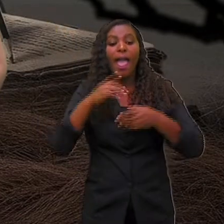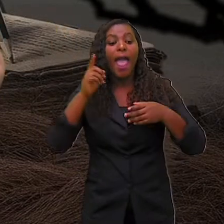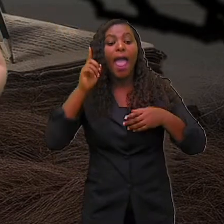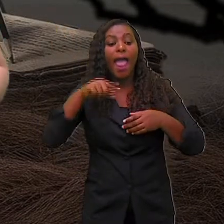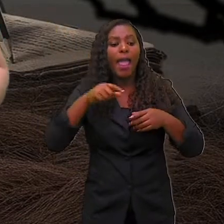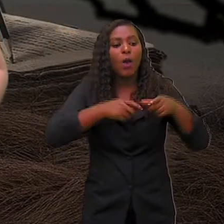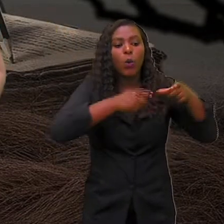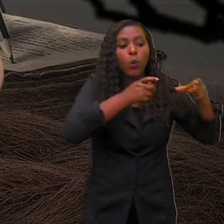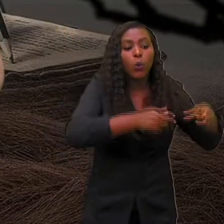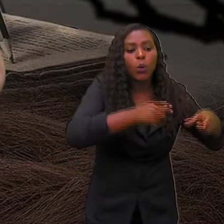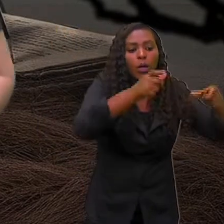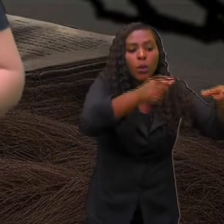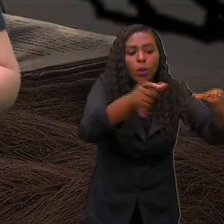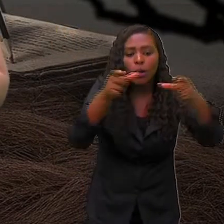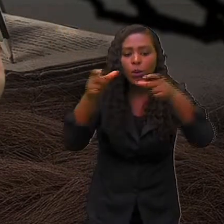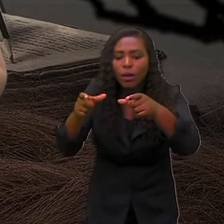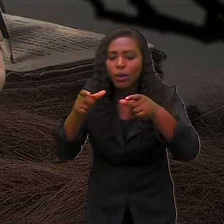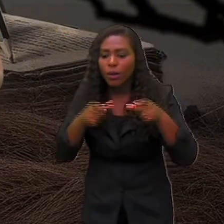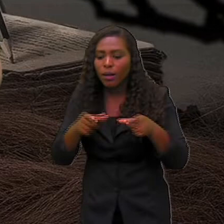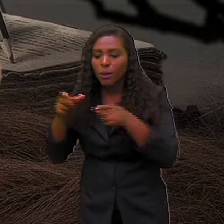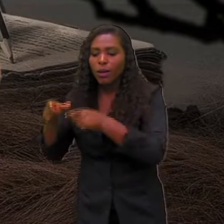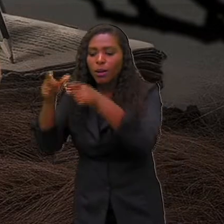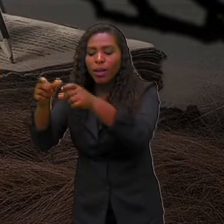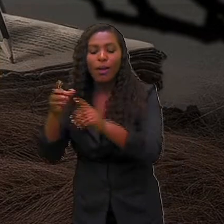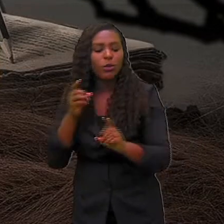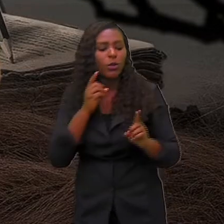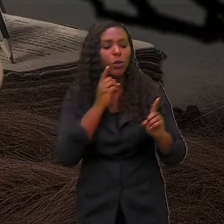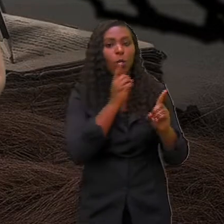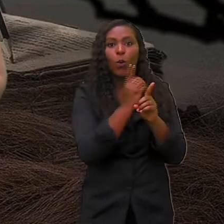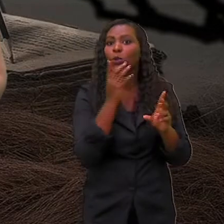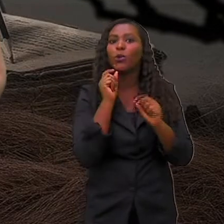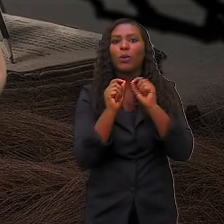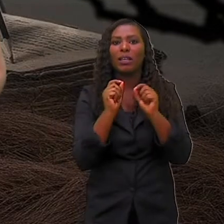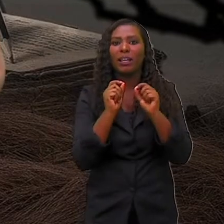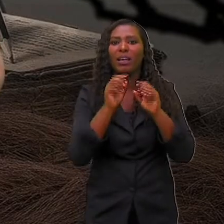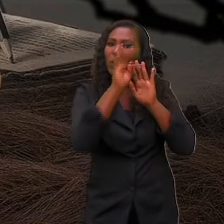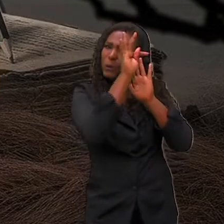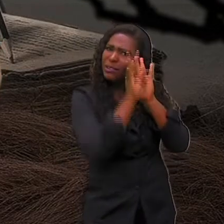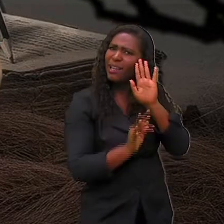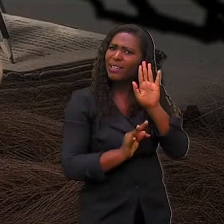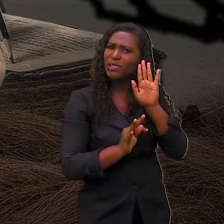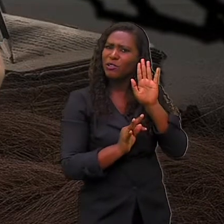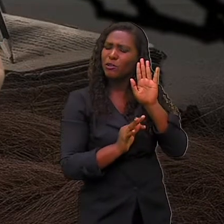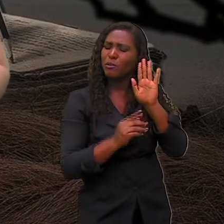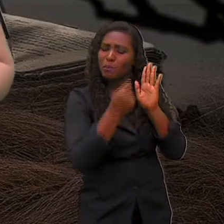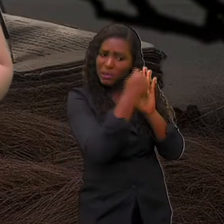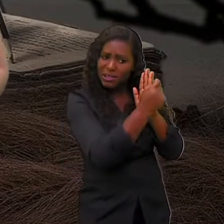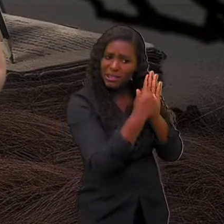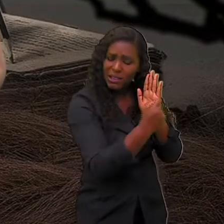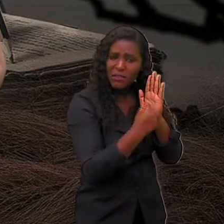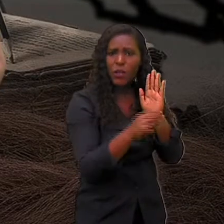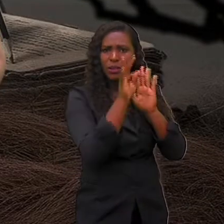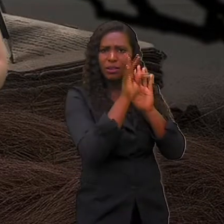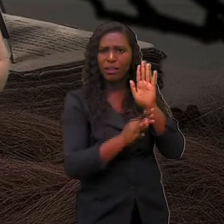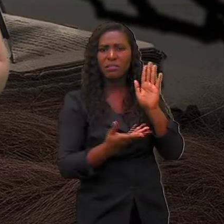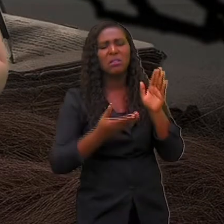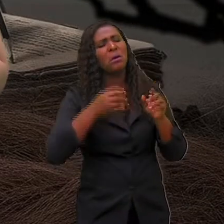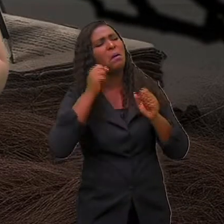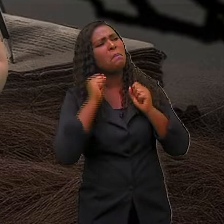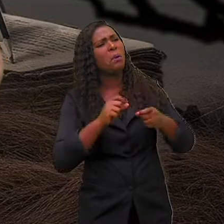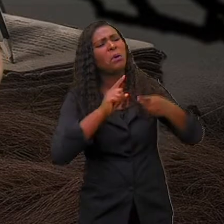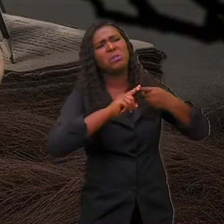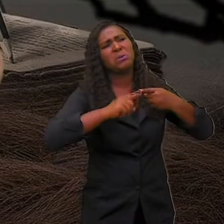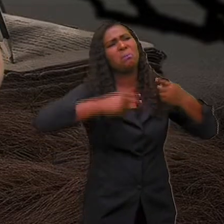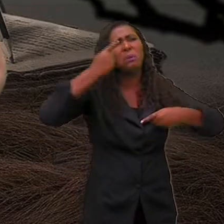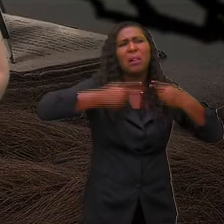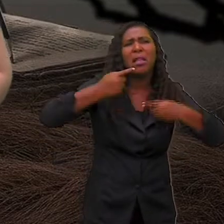meu texto. Isso quer dizer que podemos falar de domínio discursivo aí, né? Político,